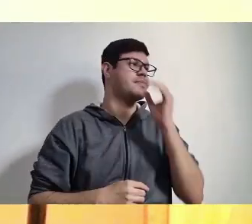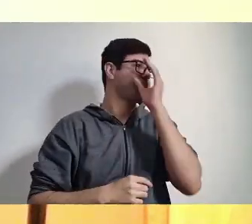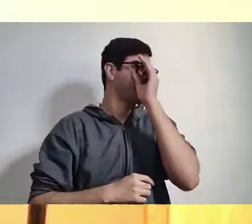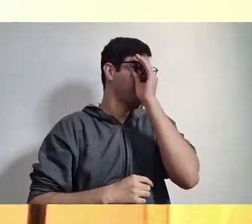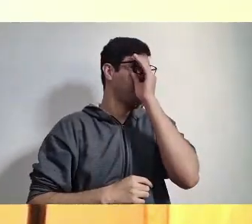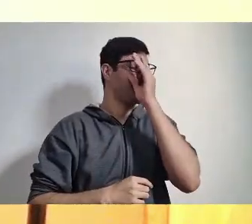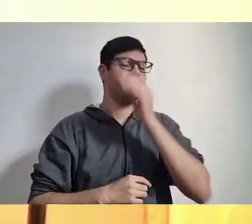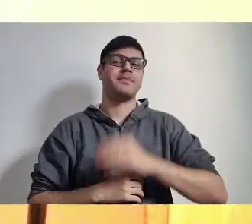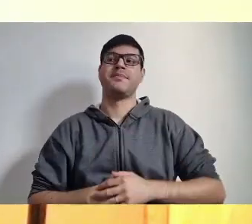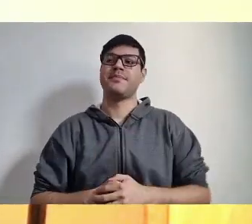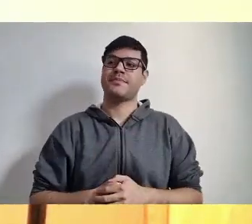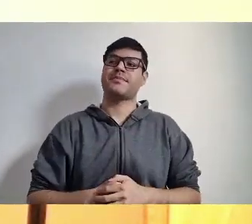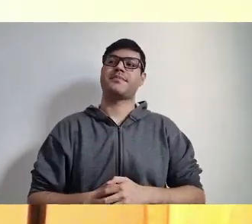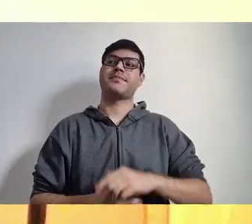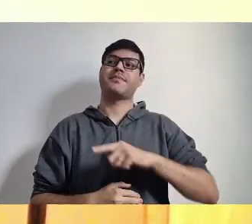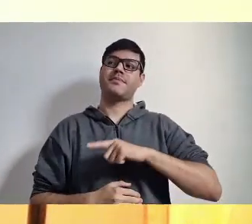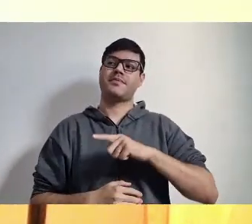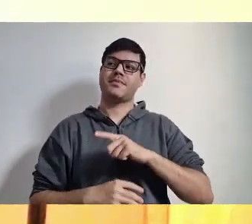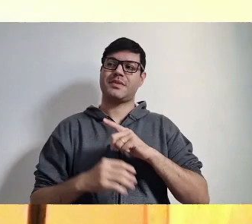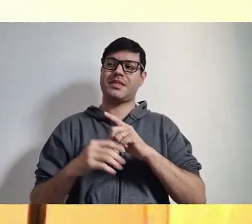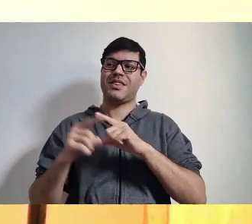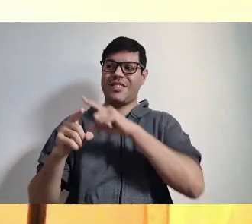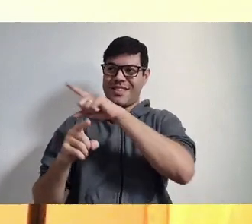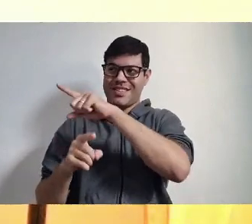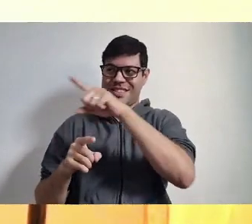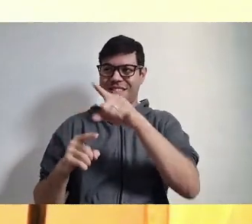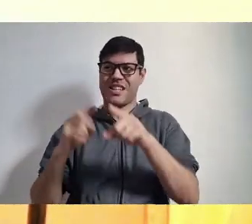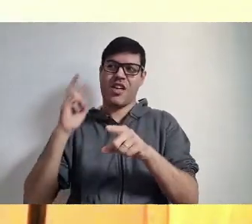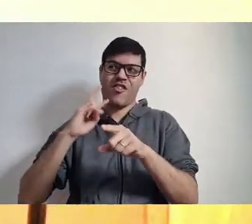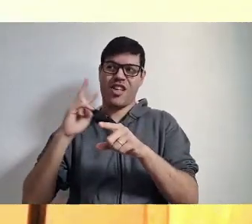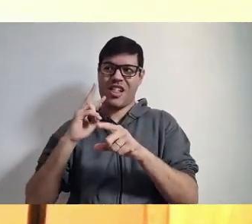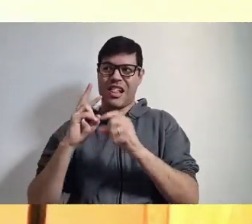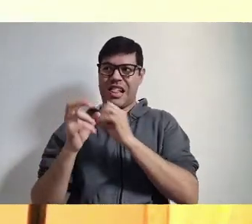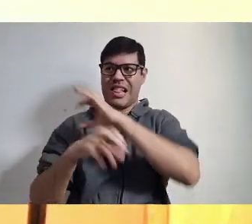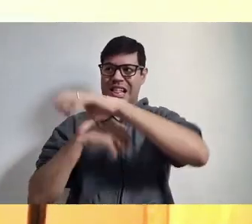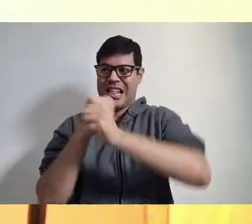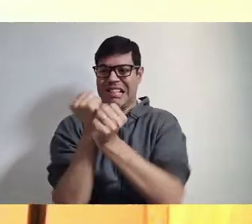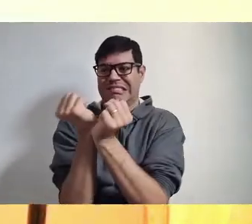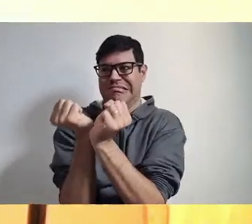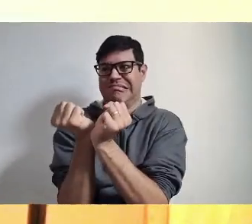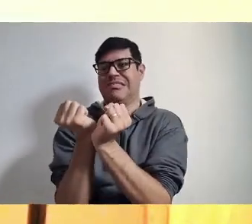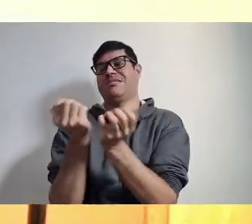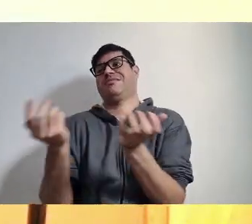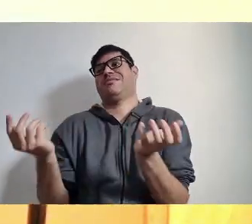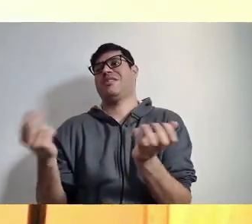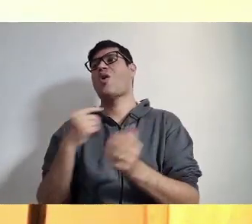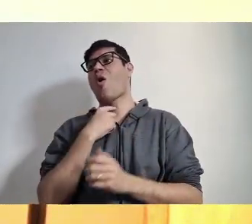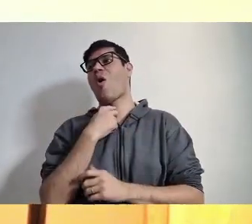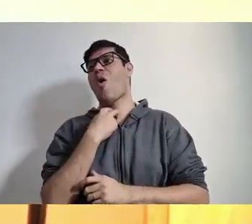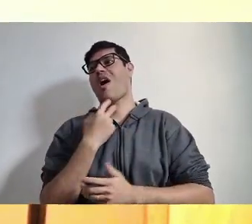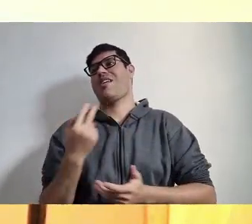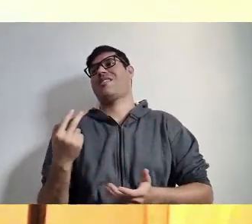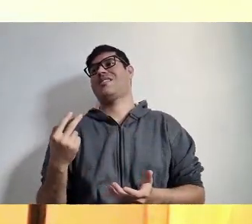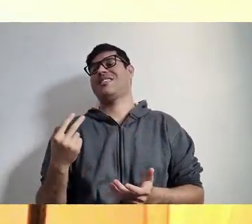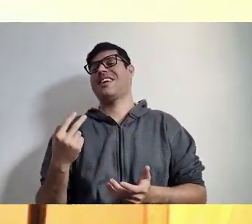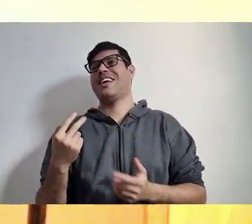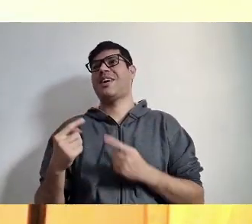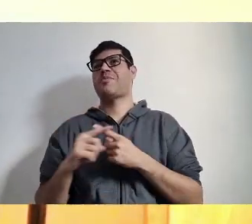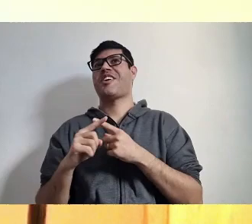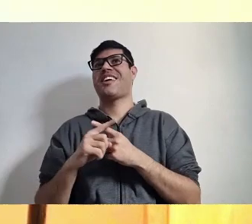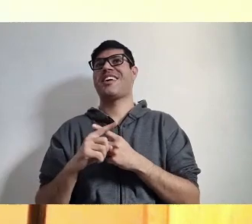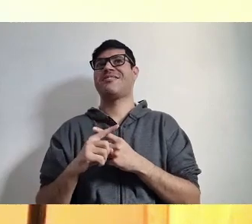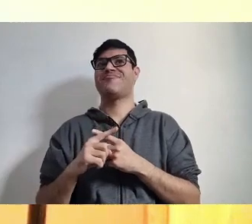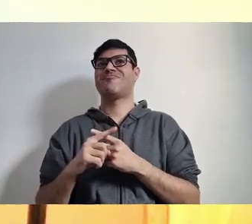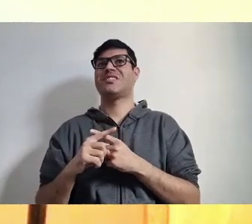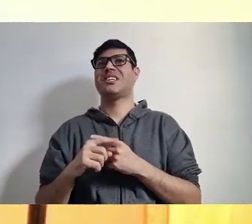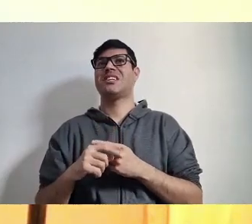ser feito, por exemplo, um projeto que vai onerar os cofres públicos. Não pode. É inconstitucional. Então, Exato. tem que ver